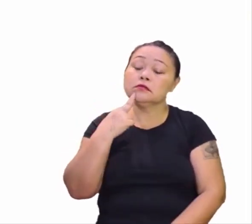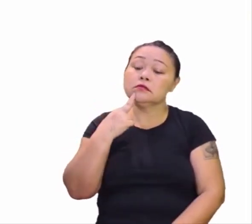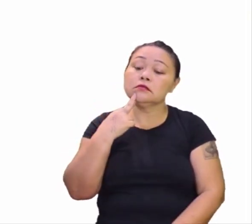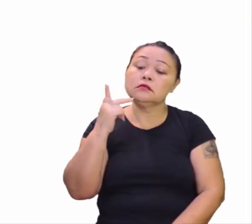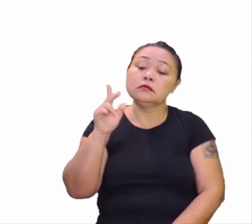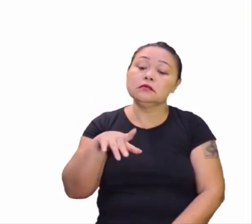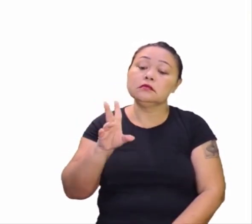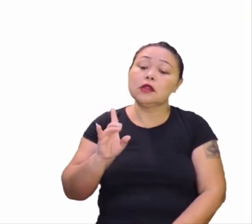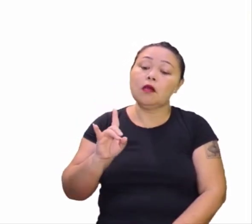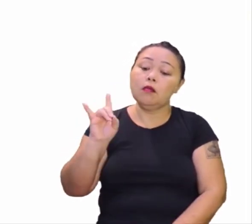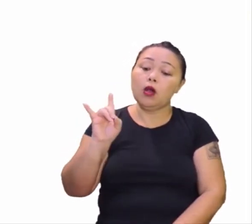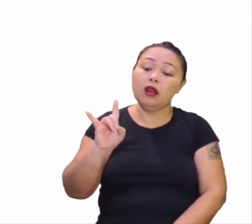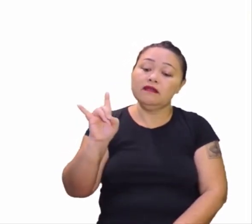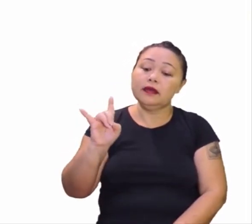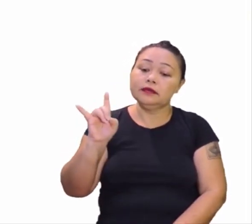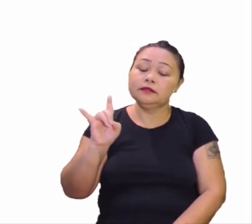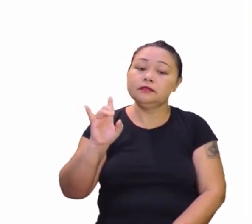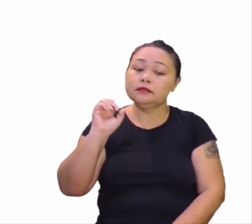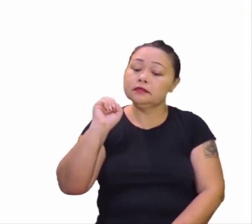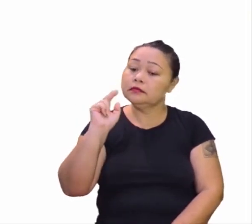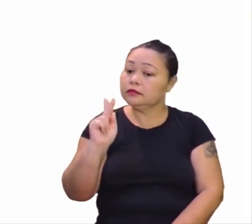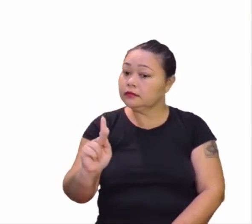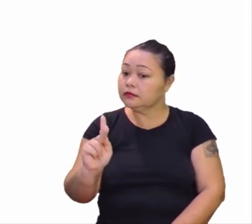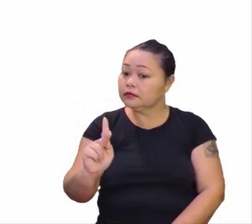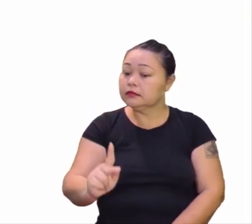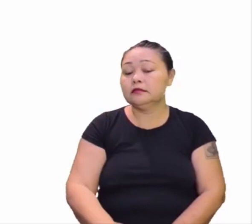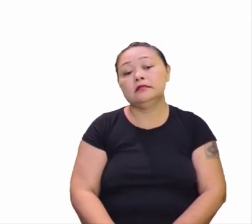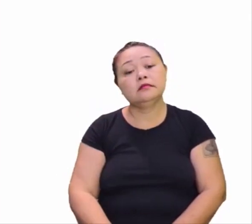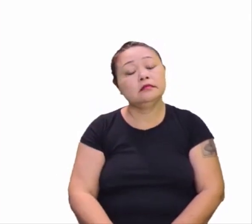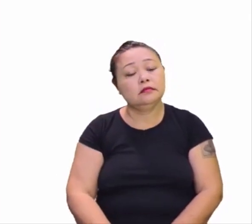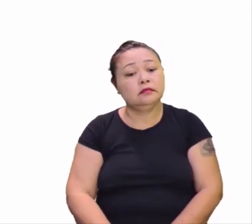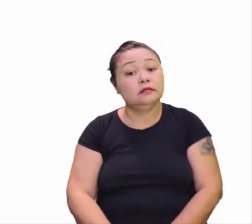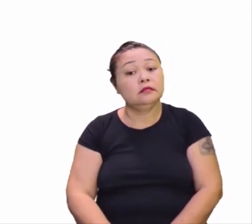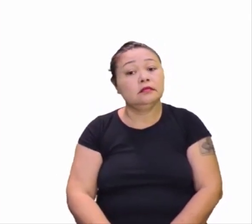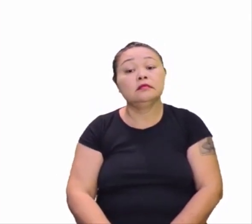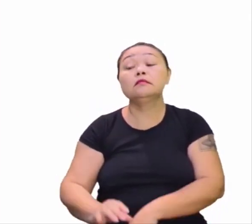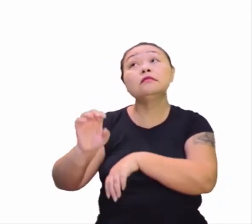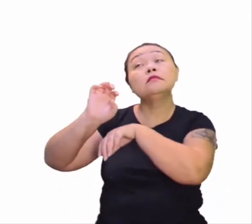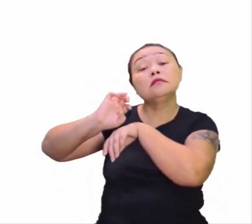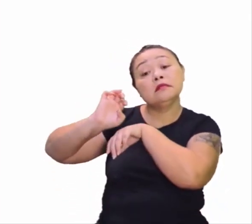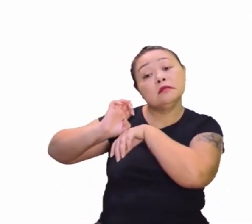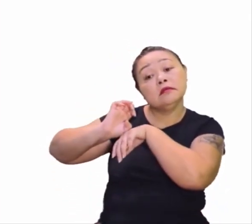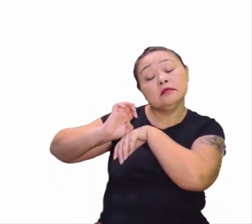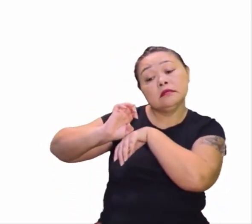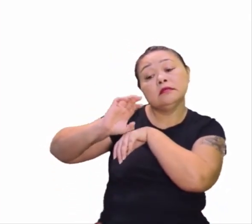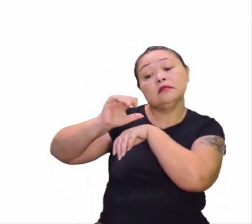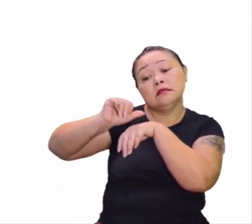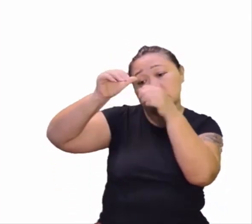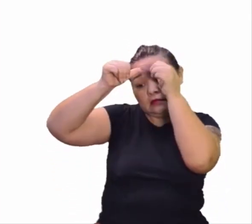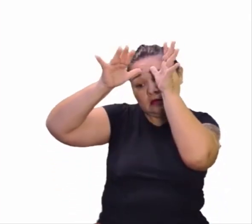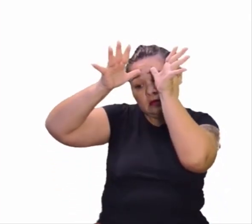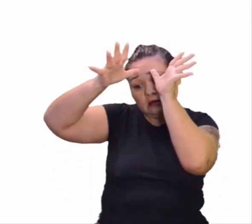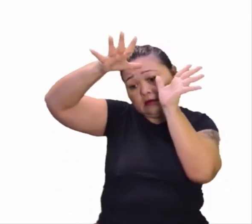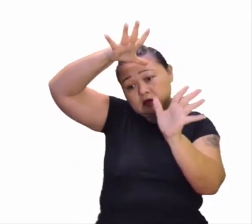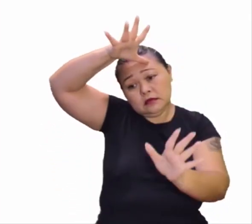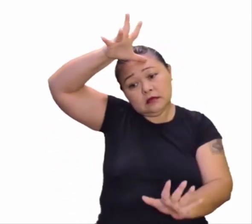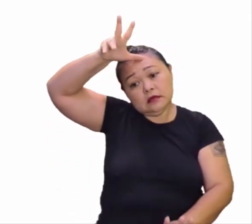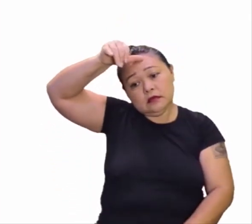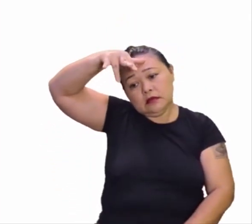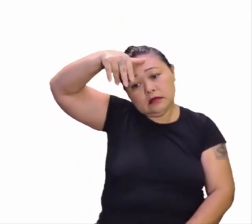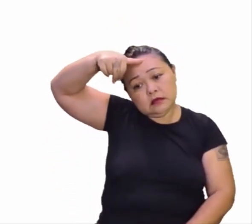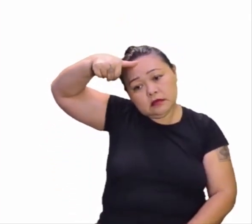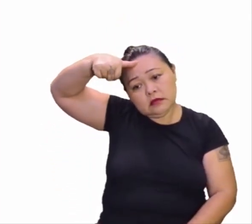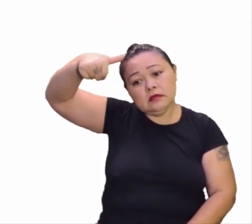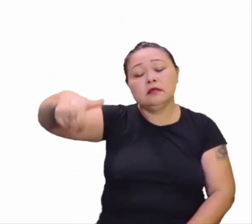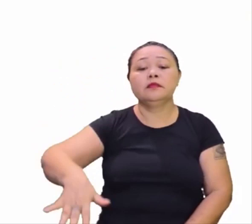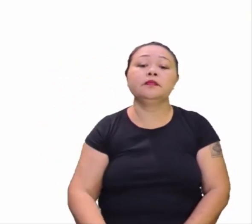único país é Bolívia. Exato. Okay? E os Acre, estados, né? Acre, Amazonas e Mato Grosso. Muito